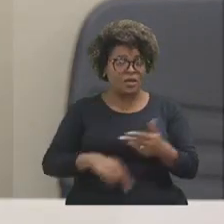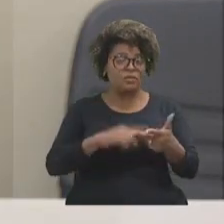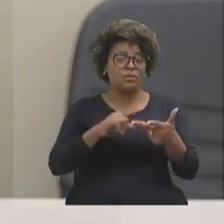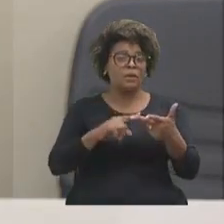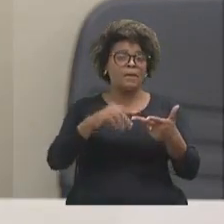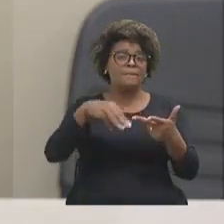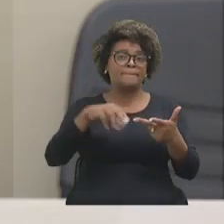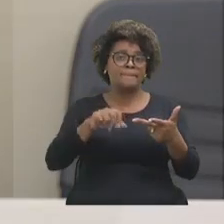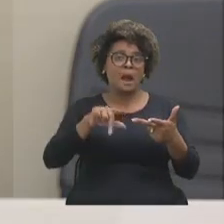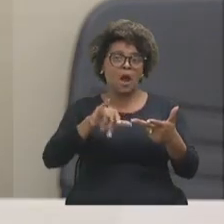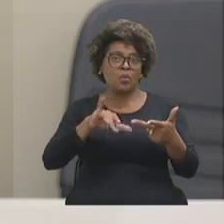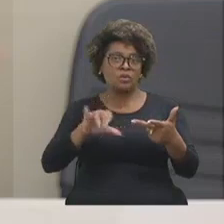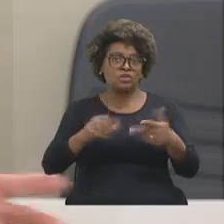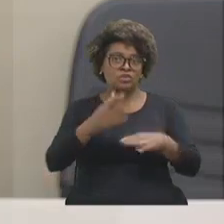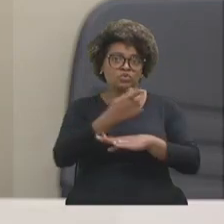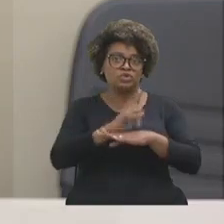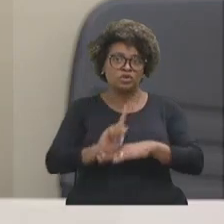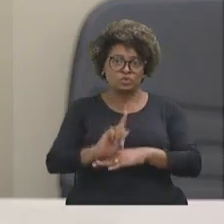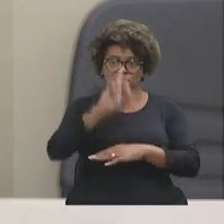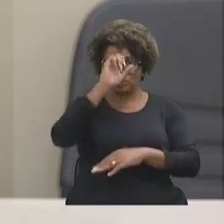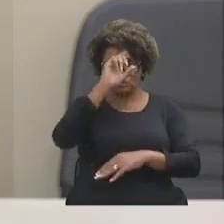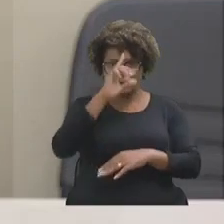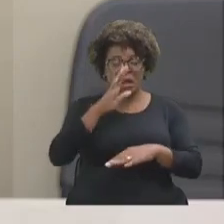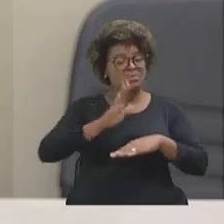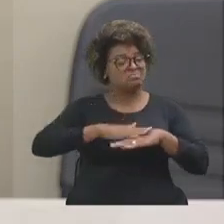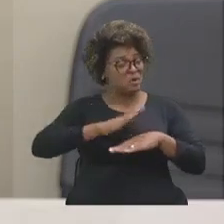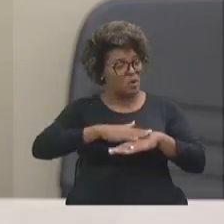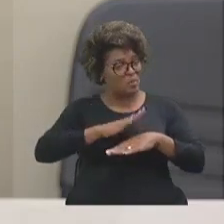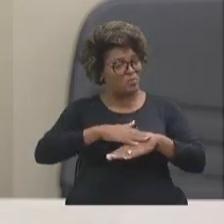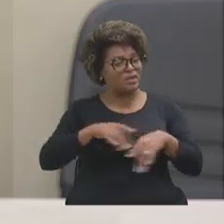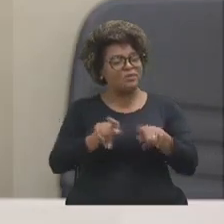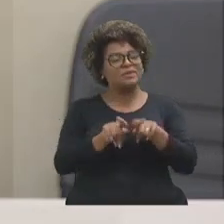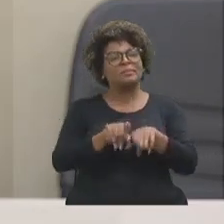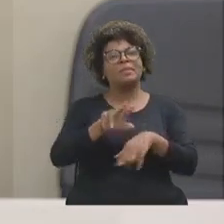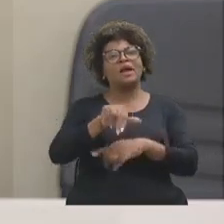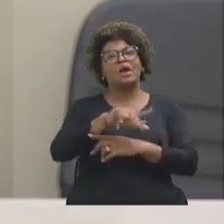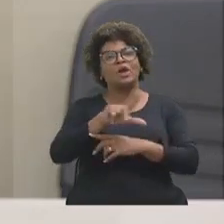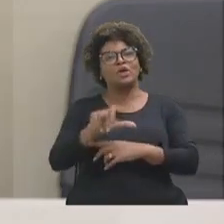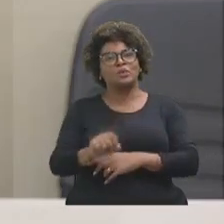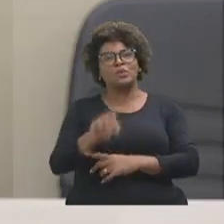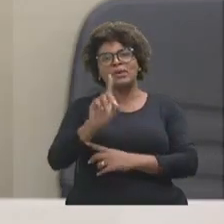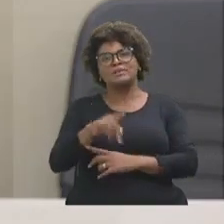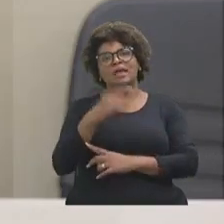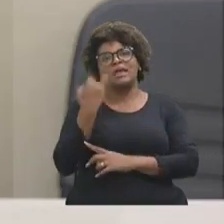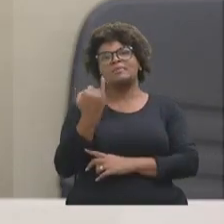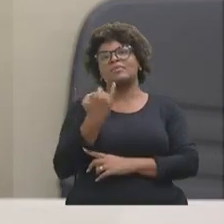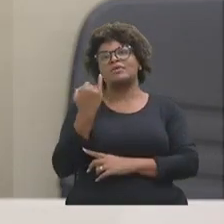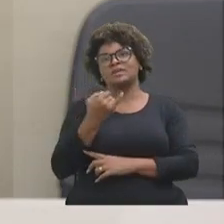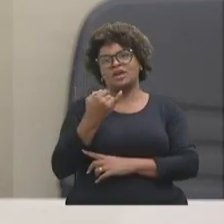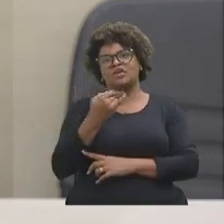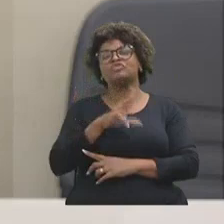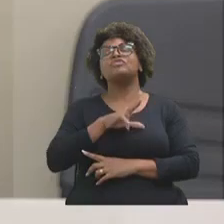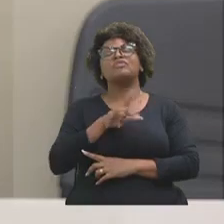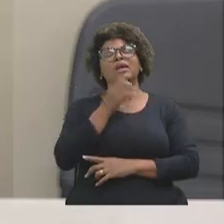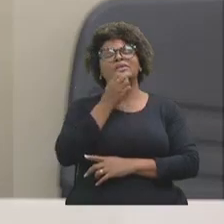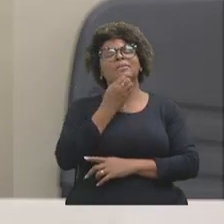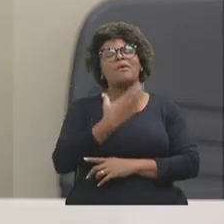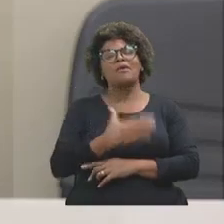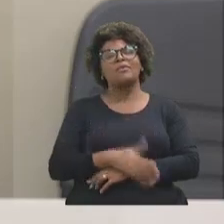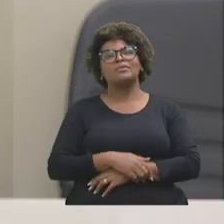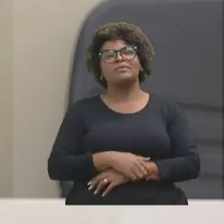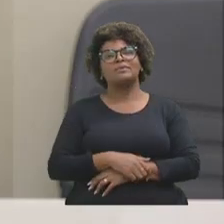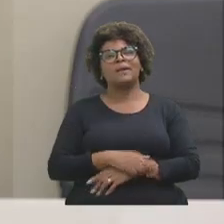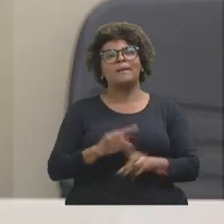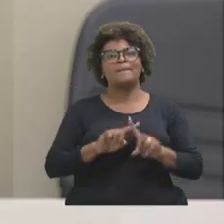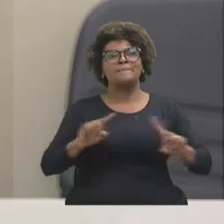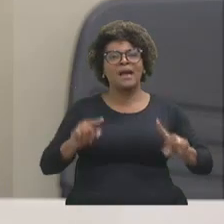é comigo com o Lucas para ele trazer as provocações que são tão importantes necessárias acho que vai ser muito bom mas acho